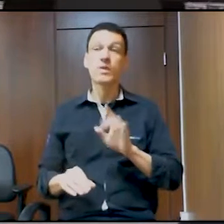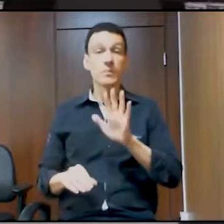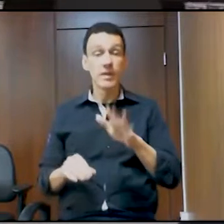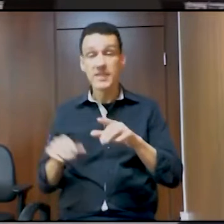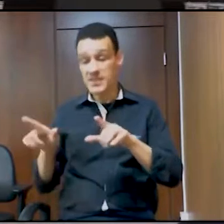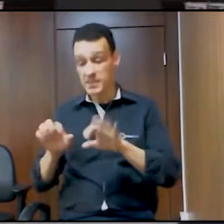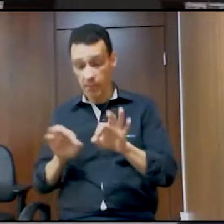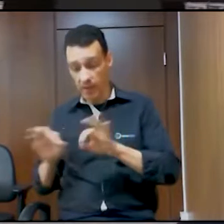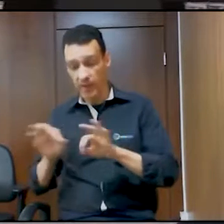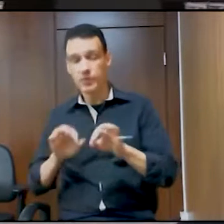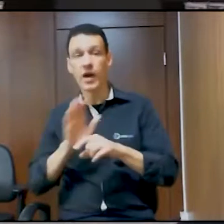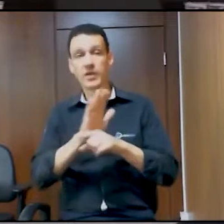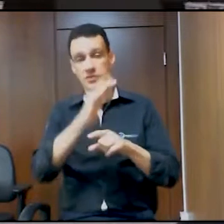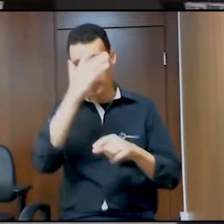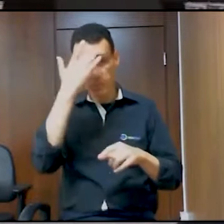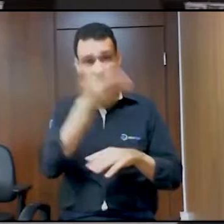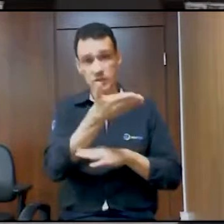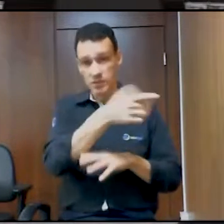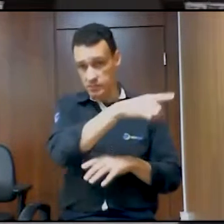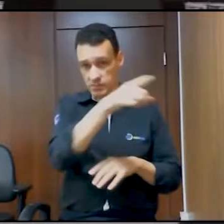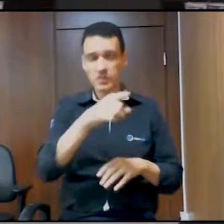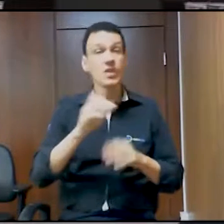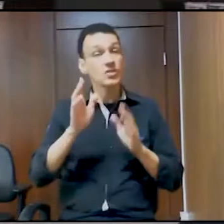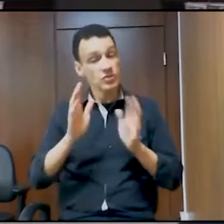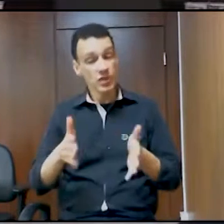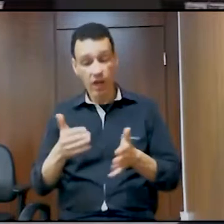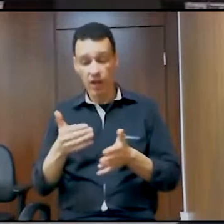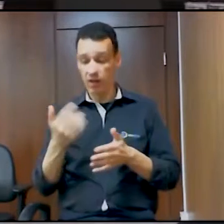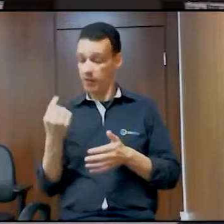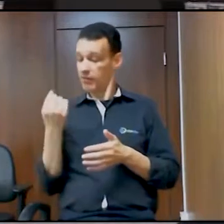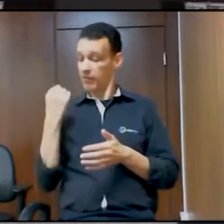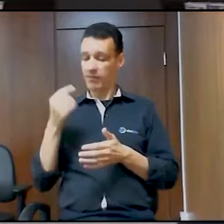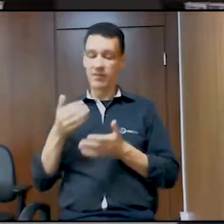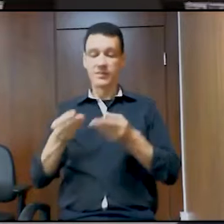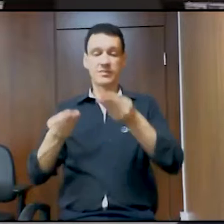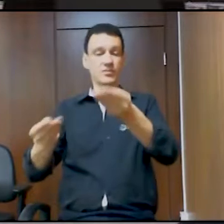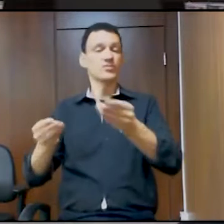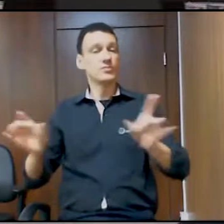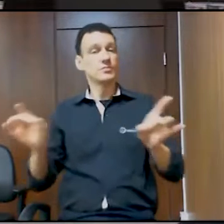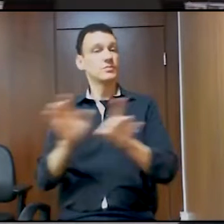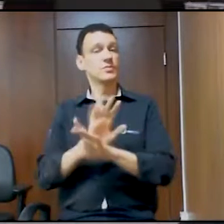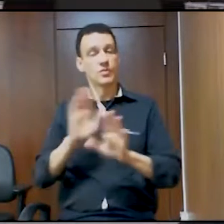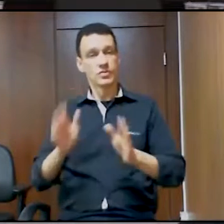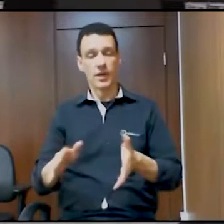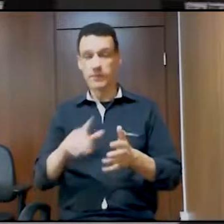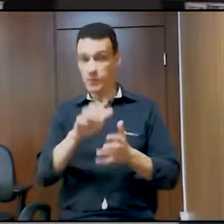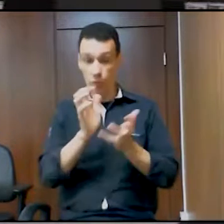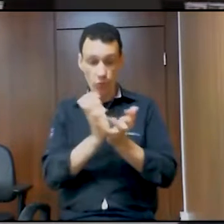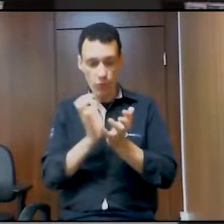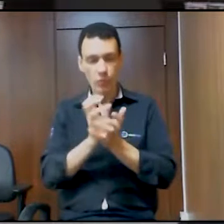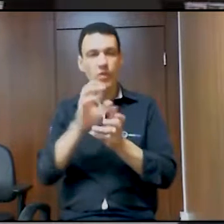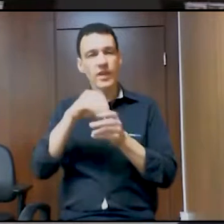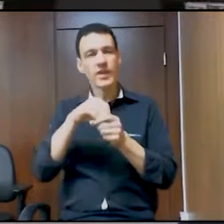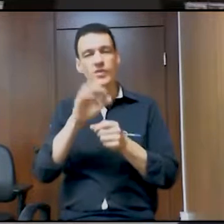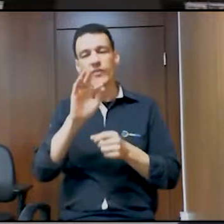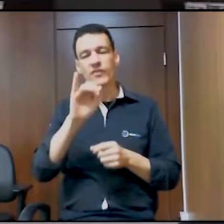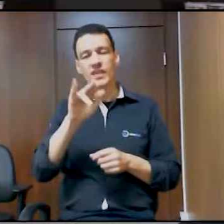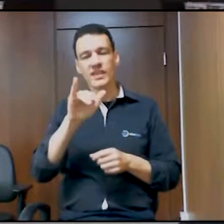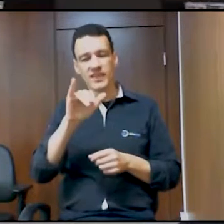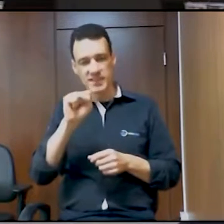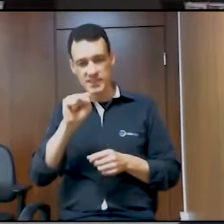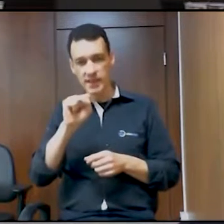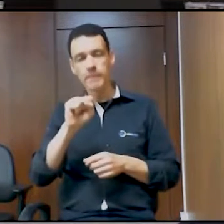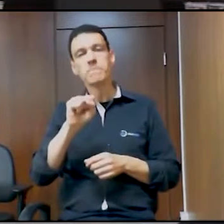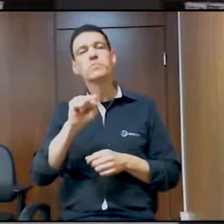entregue agora no início do ano. Então, o grupo que estava envolvido na discussão do FINIS foi chamado para